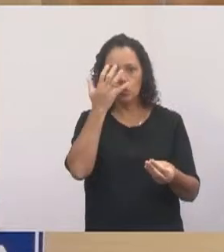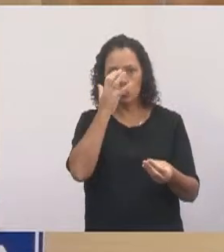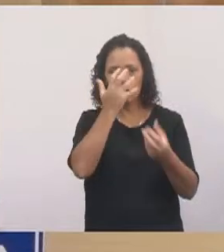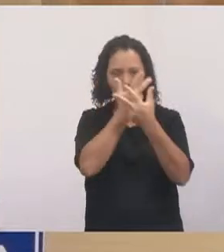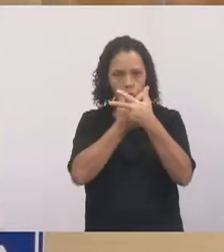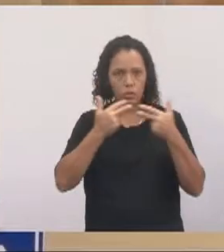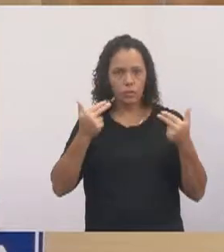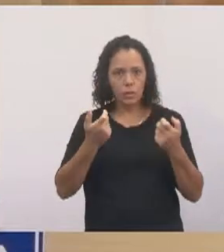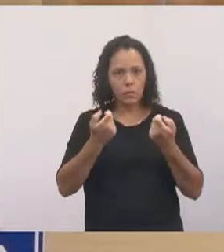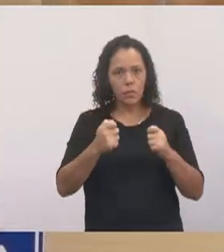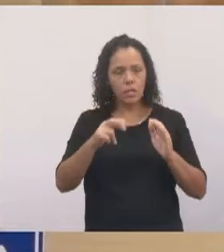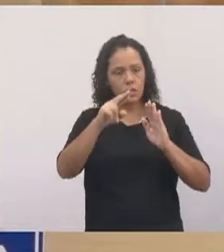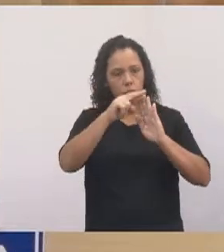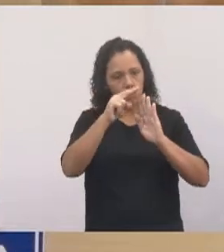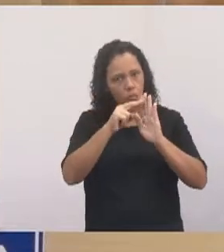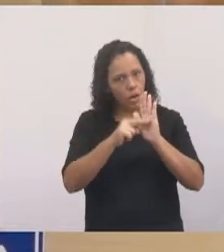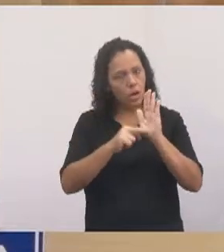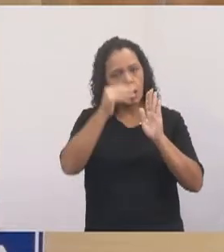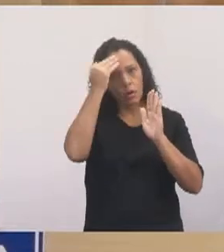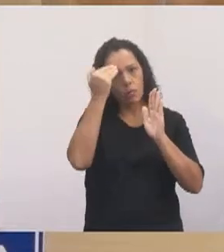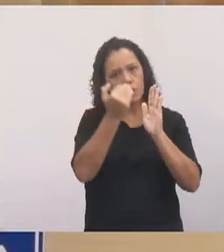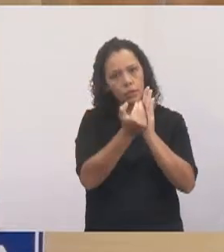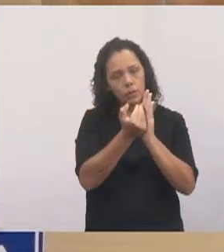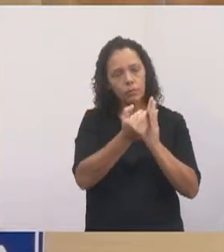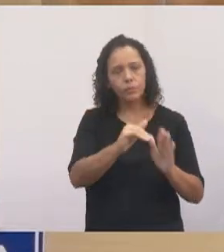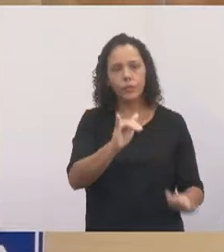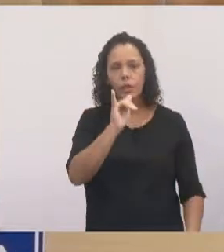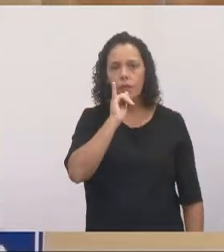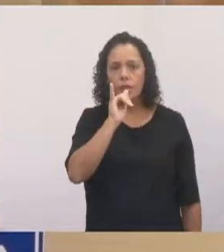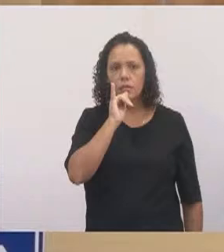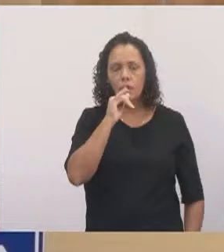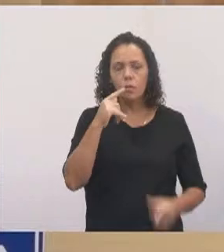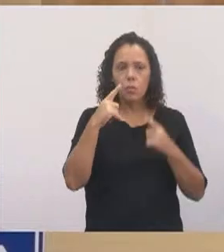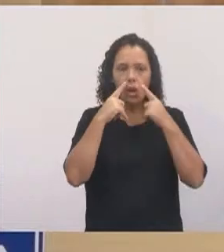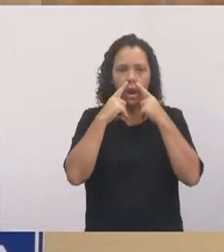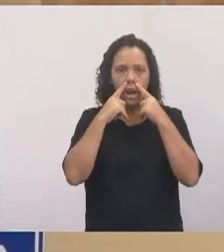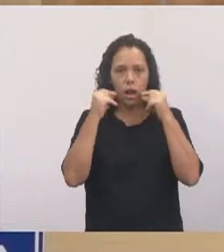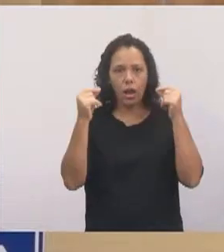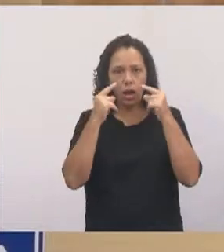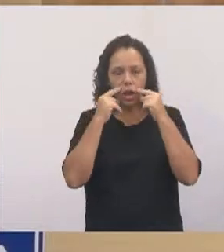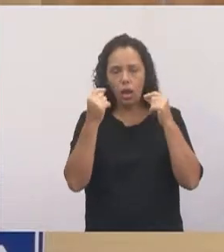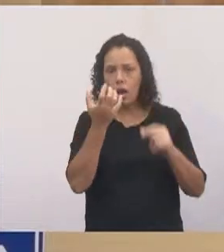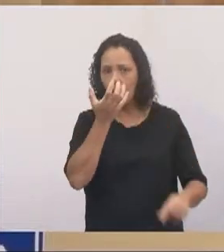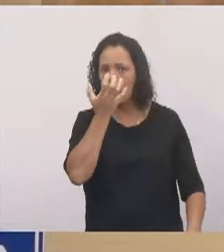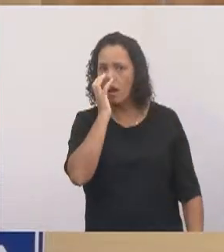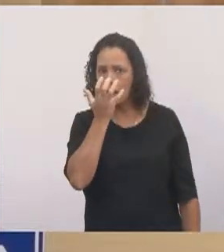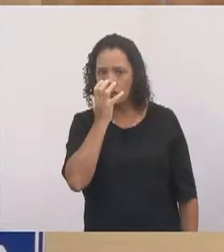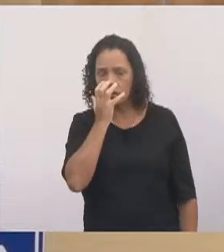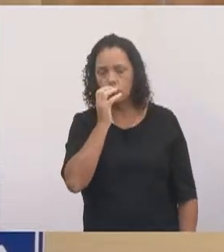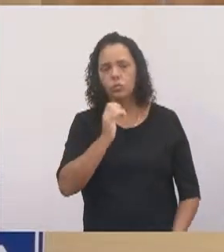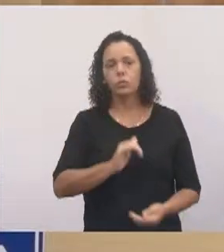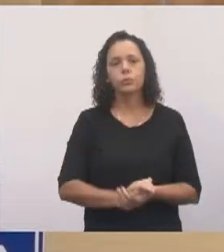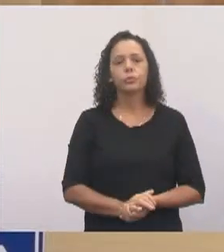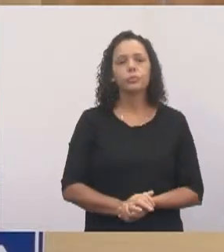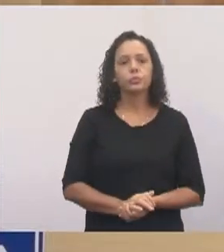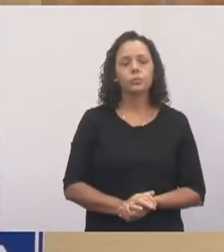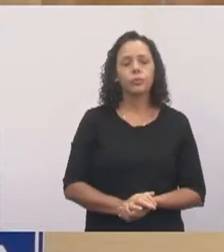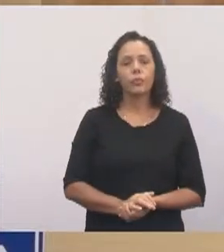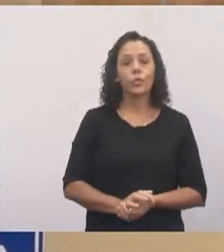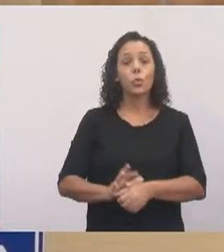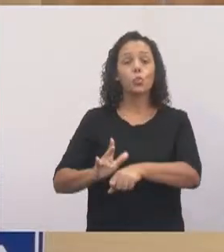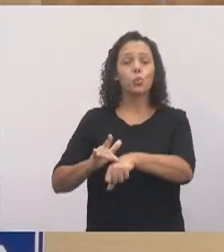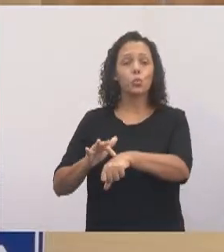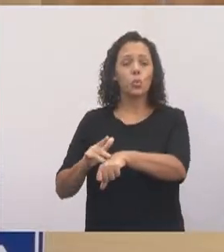forma correta. Você pega um gato, um cachorro, por exemplo, Está lá o gatinho, o cachorro com